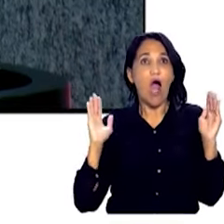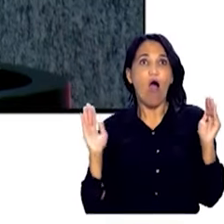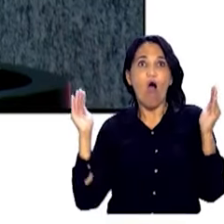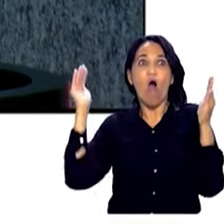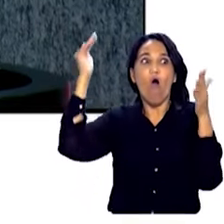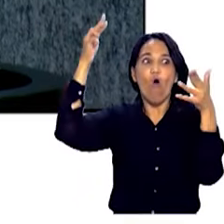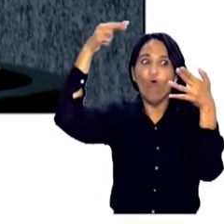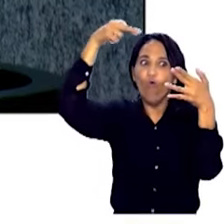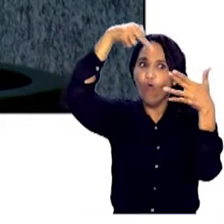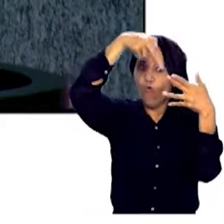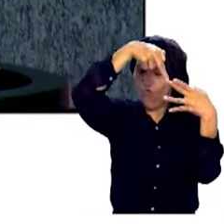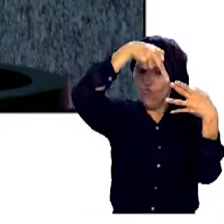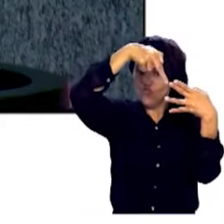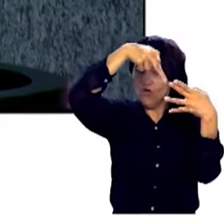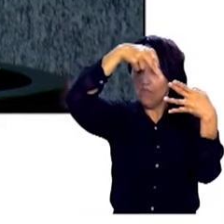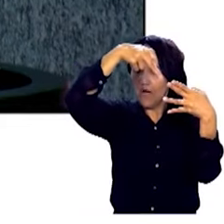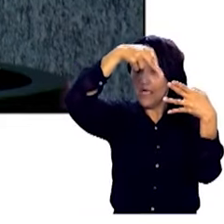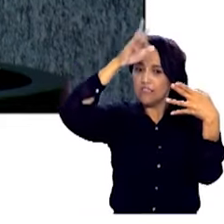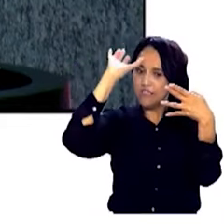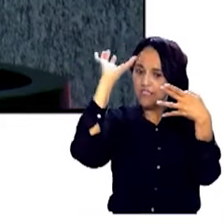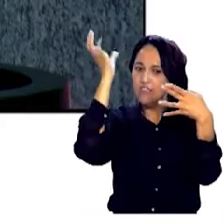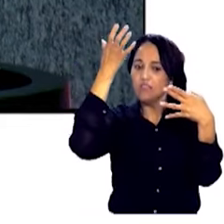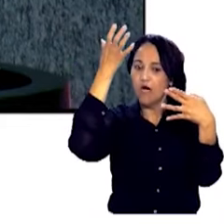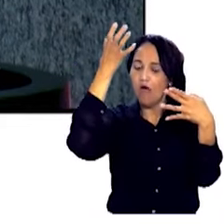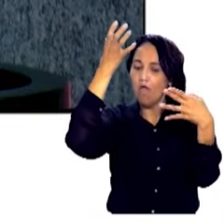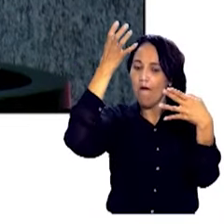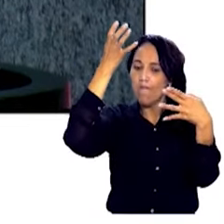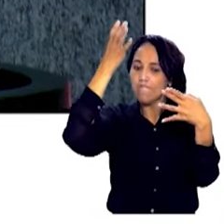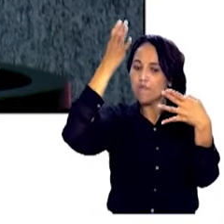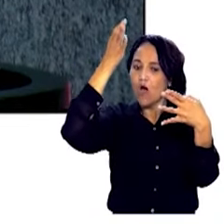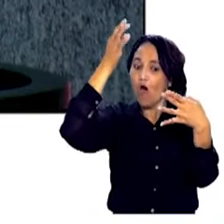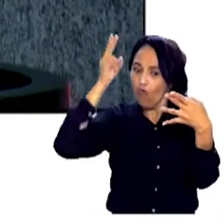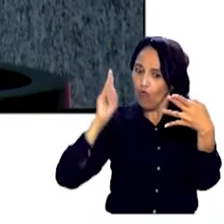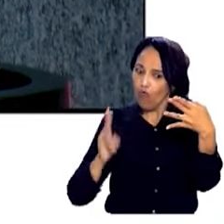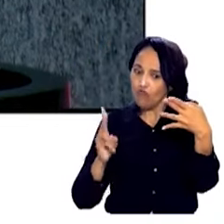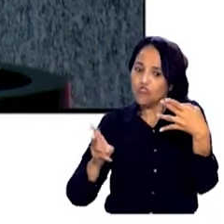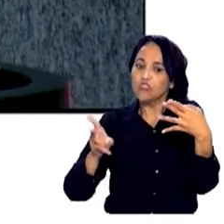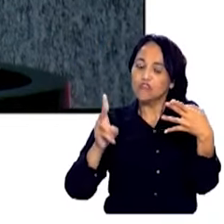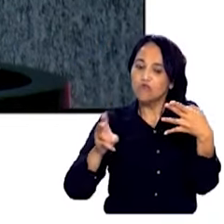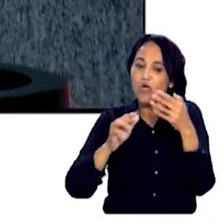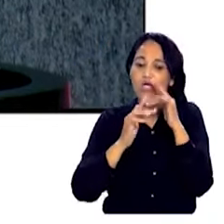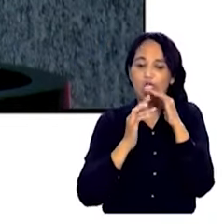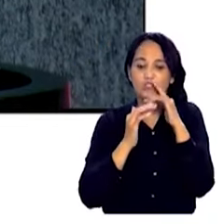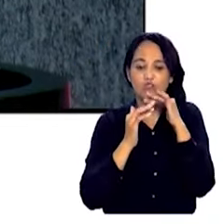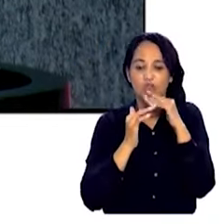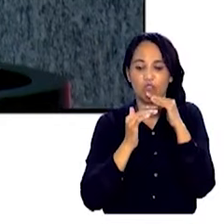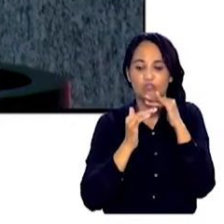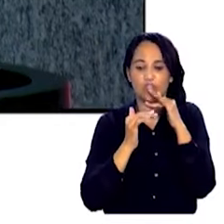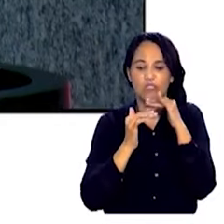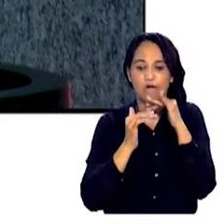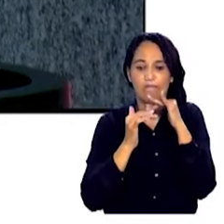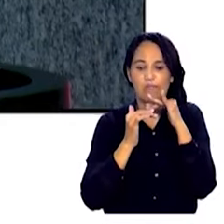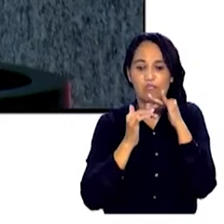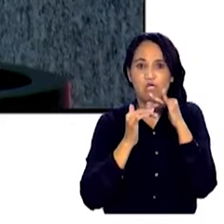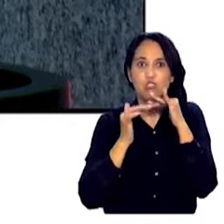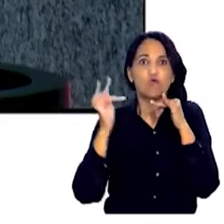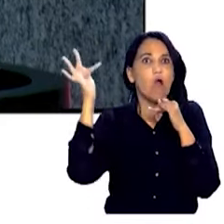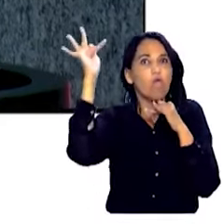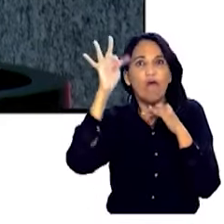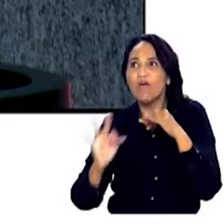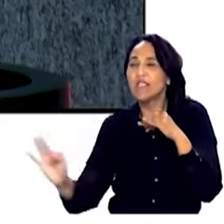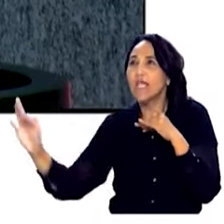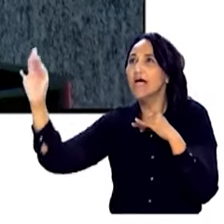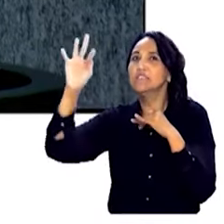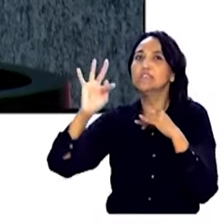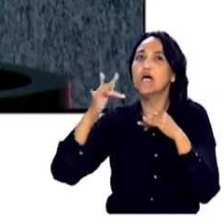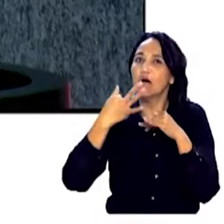Criminal na Escócia permanece na Escócia então vocês vejam a simetria das coisas não é ação pensada lá Francesa em que